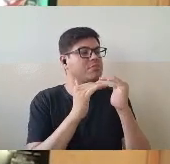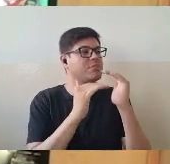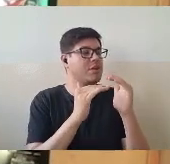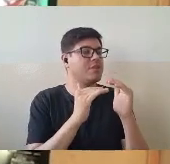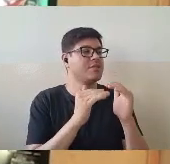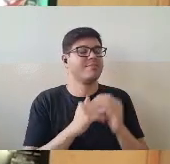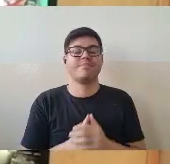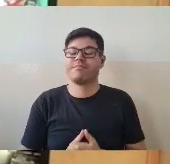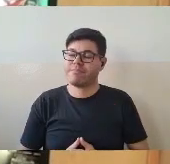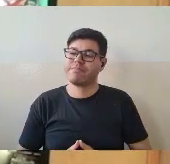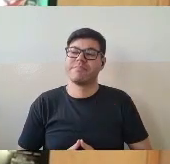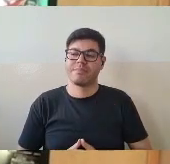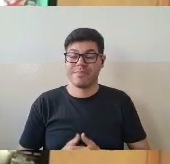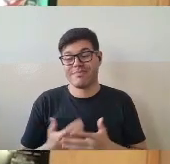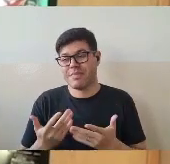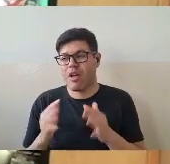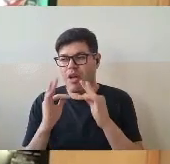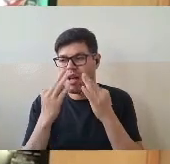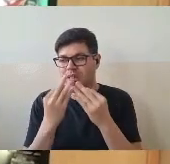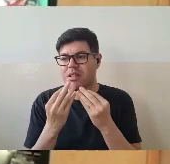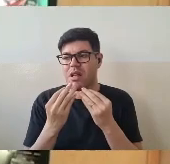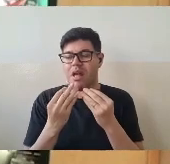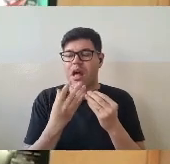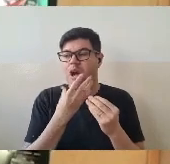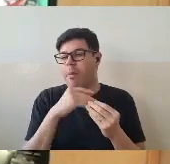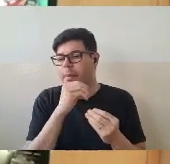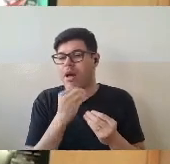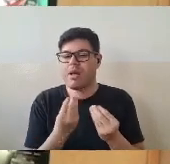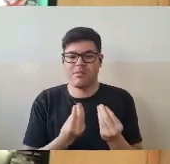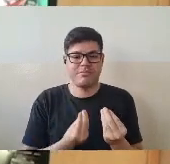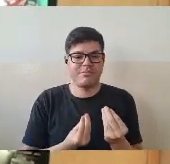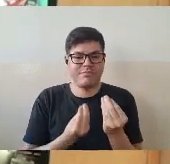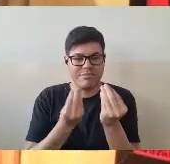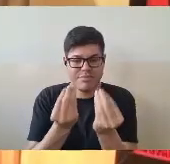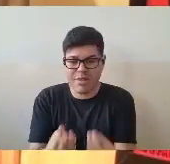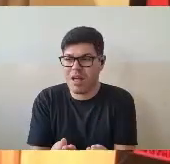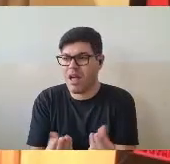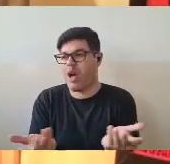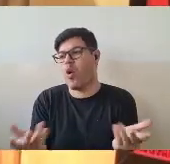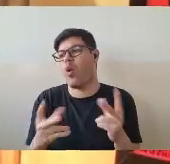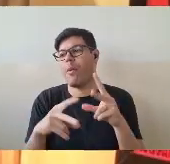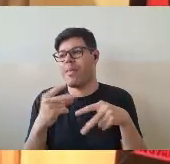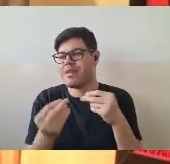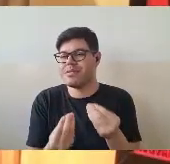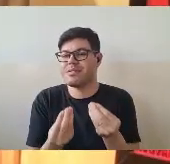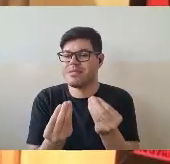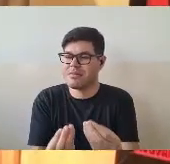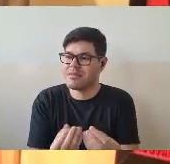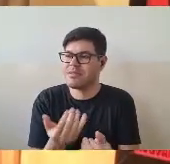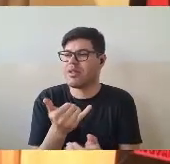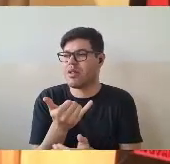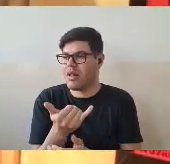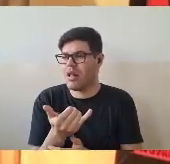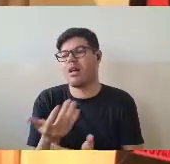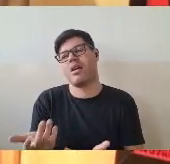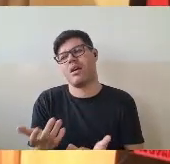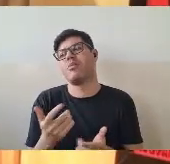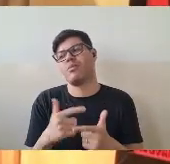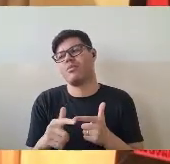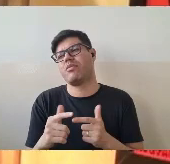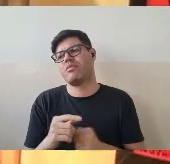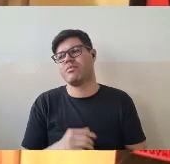até por uma omissão dos pais mesmo. É complicado isso. Isso. O doutor, mas a gente estava falando de vacina,